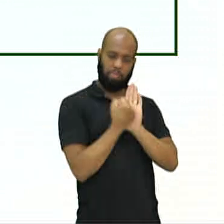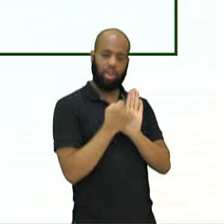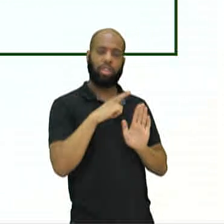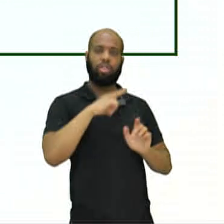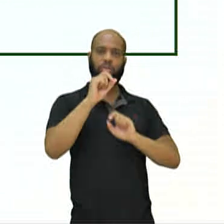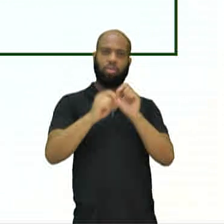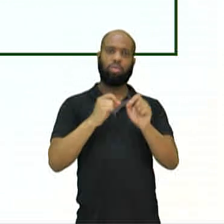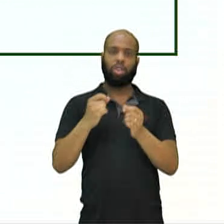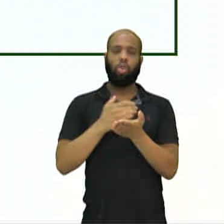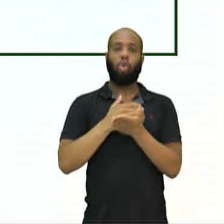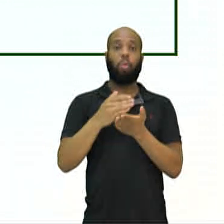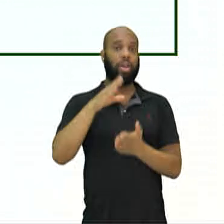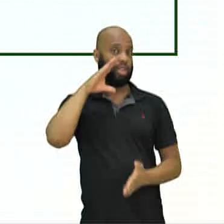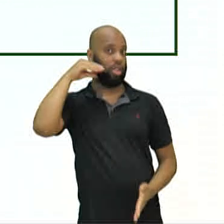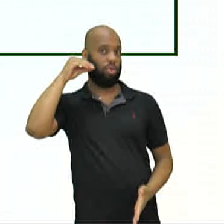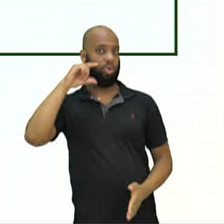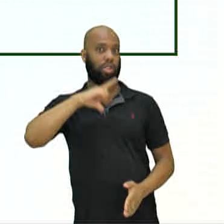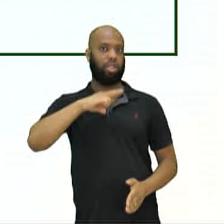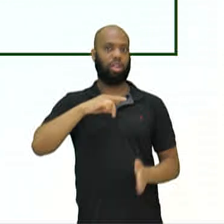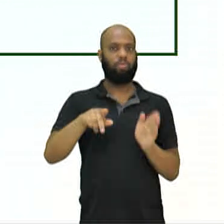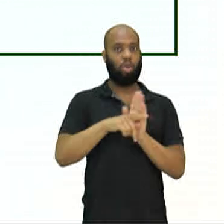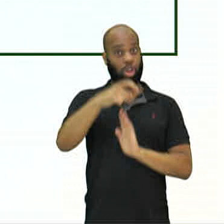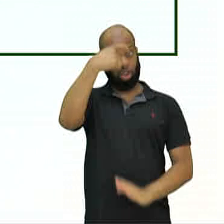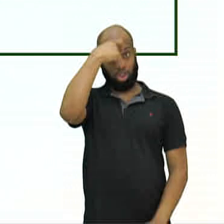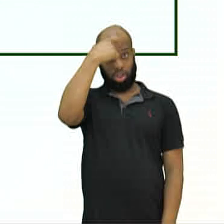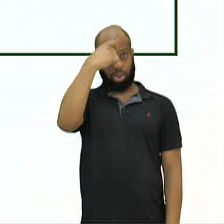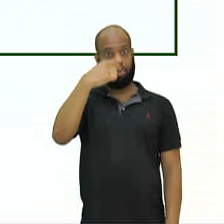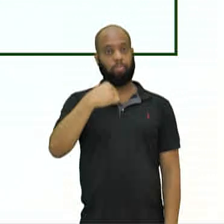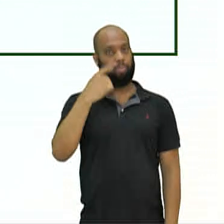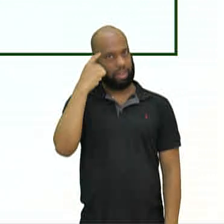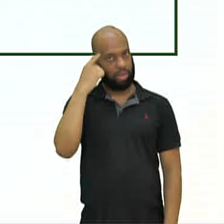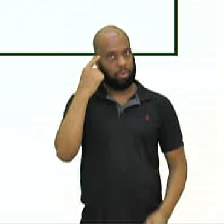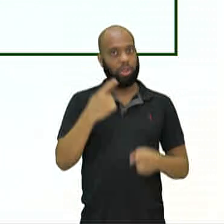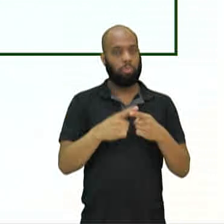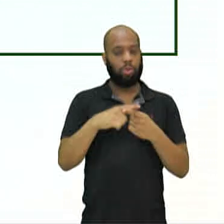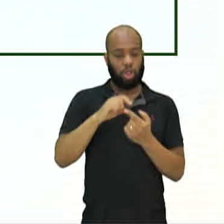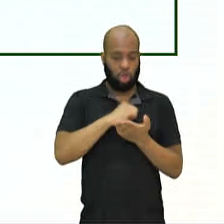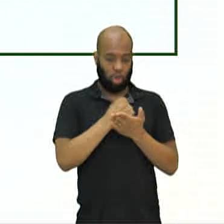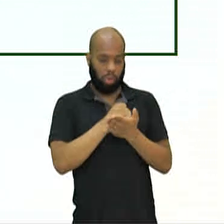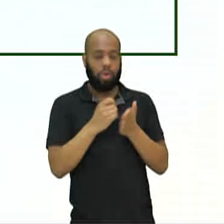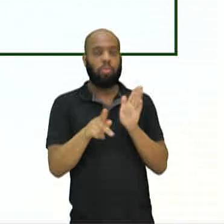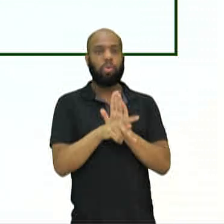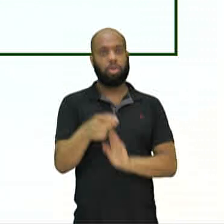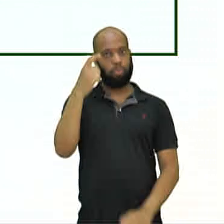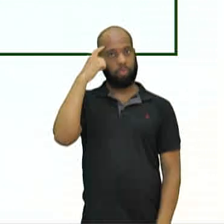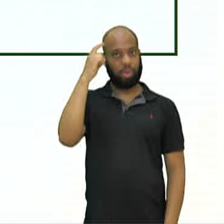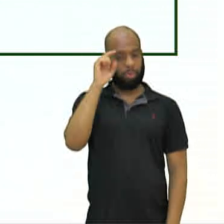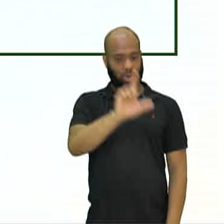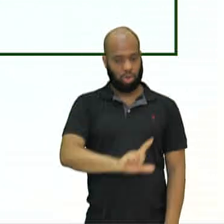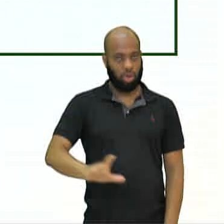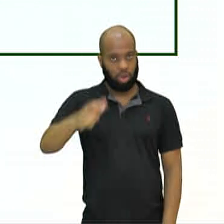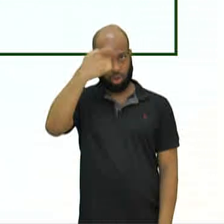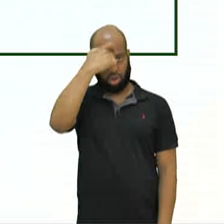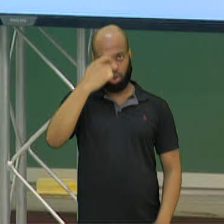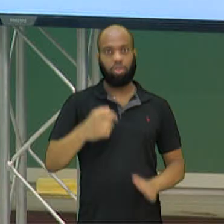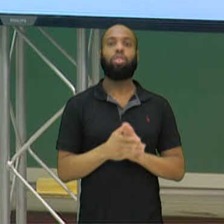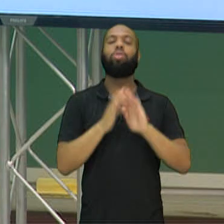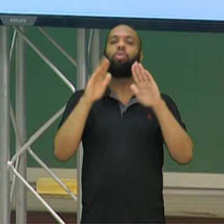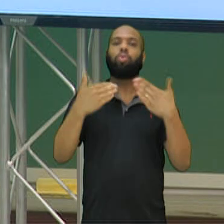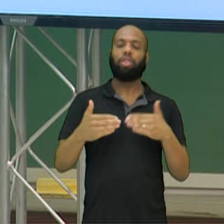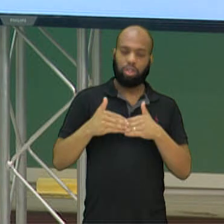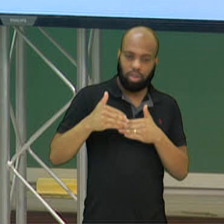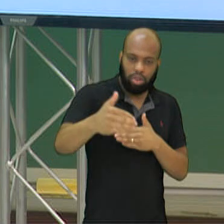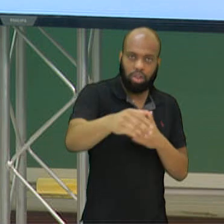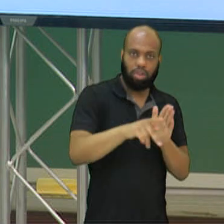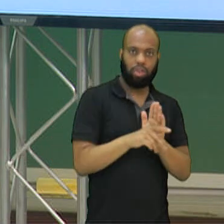entrada na idade adulta, em termos cognitivos. É o domínio do pensamento lógico-dedutivo. Então, a